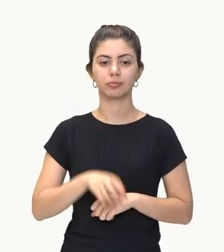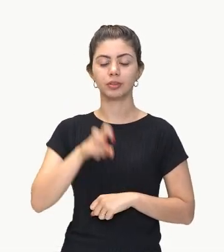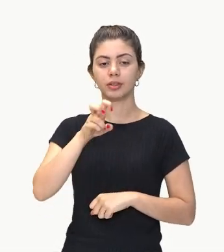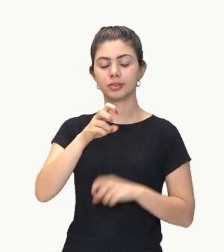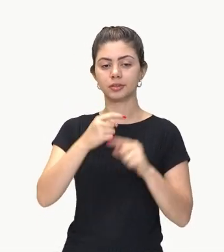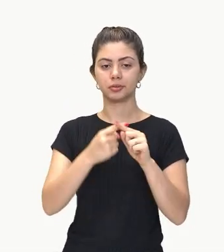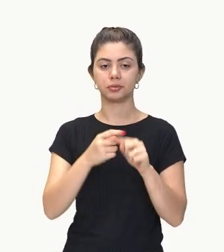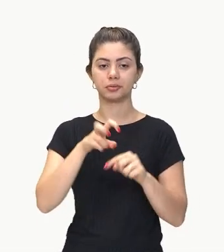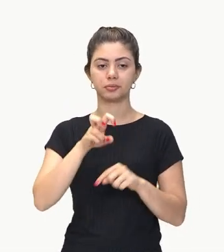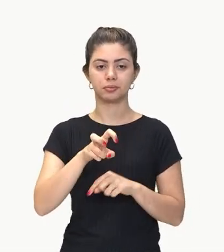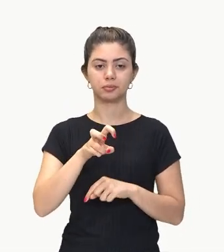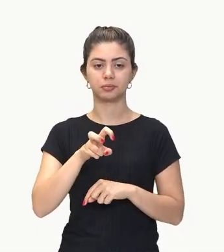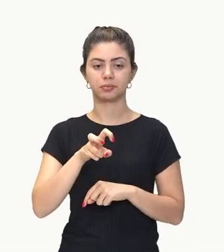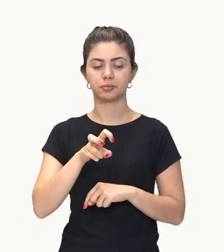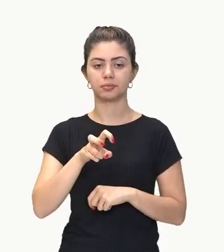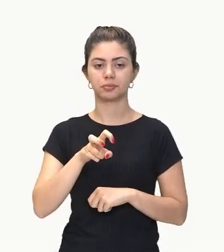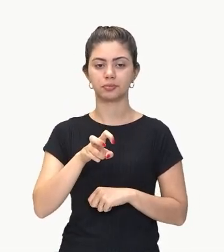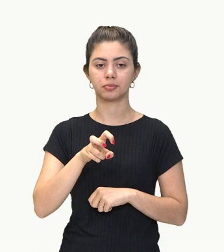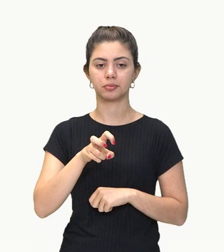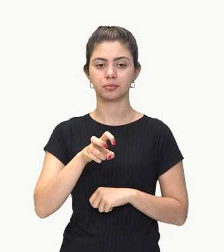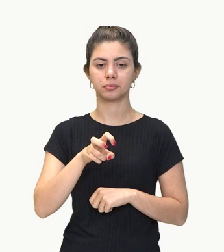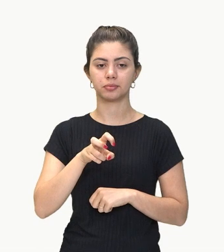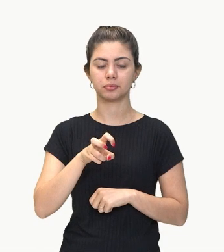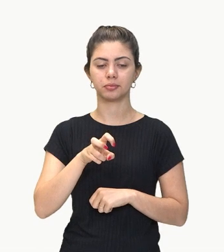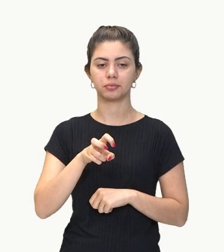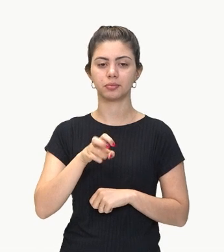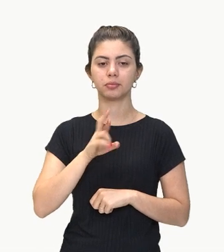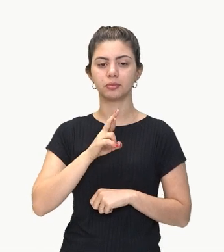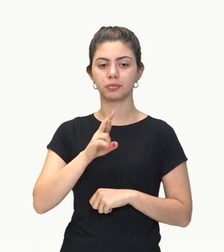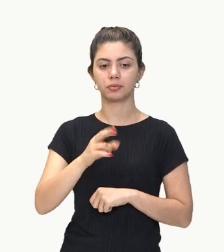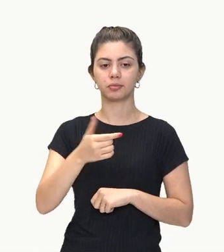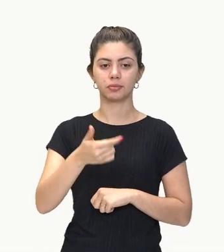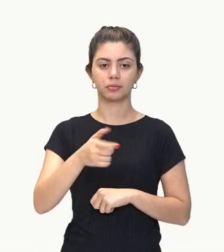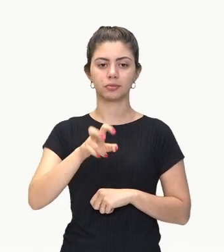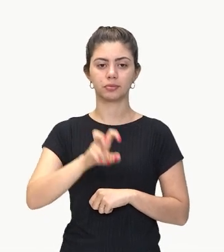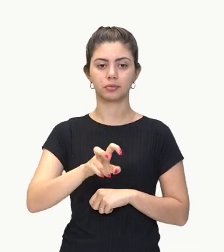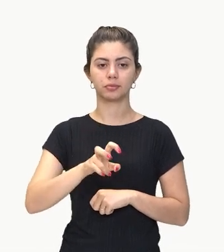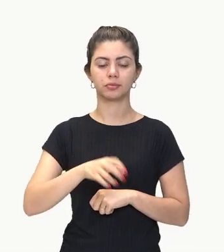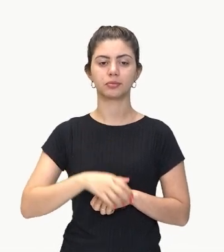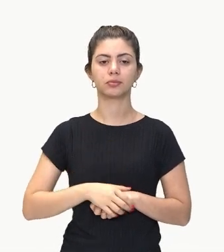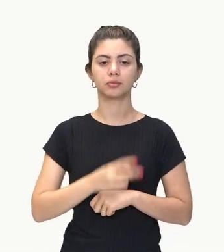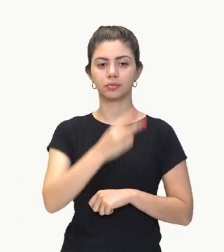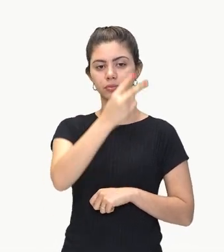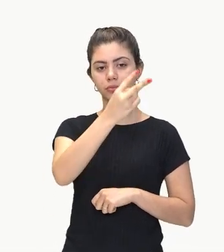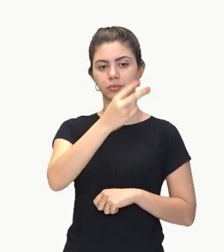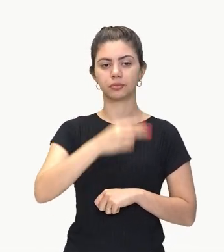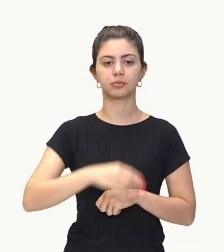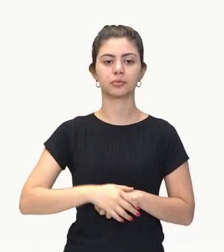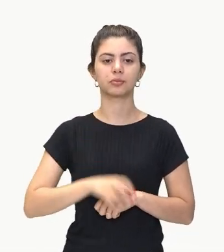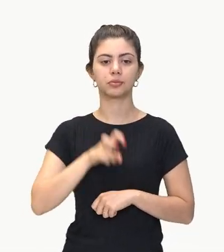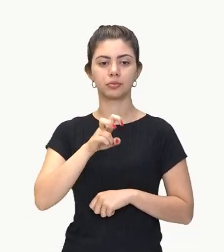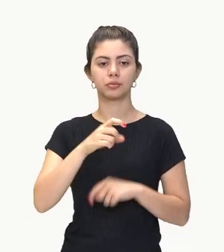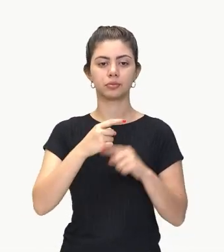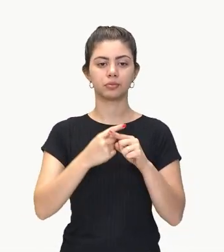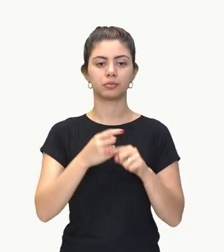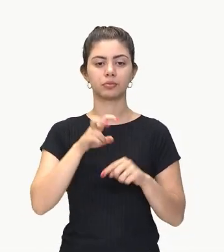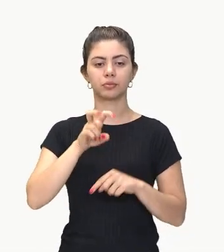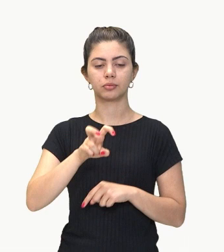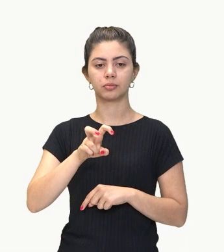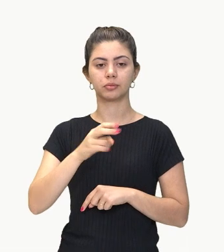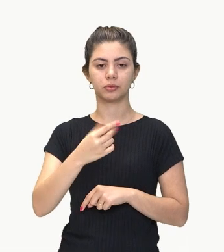vezes 5, primeiro com o 5, né? 5 vezes 5, 25, vai 2. 5 vezes